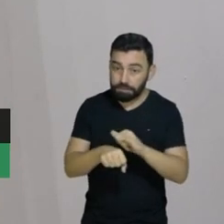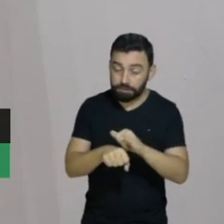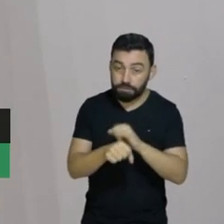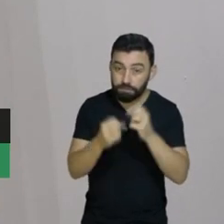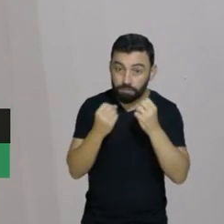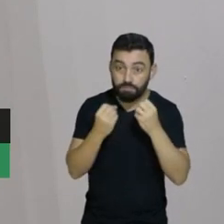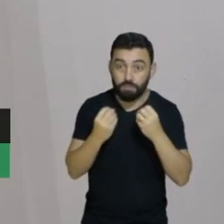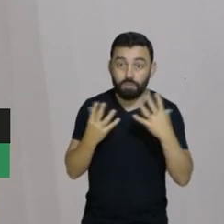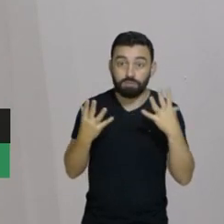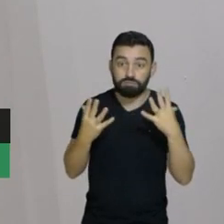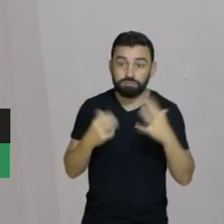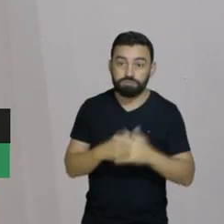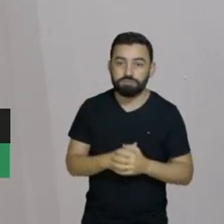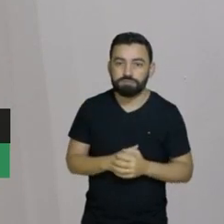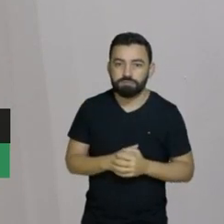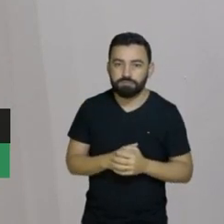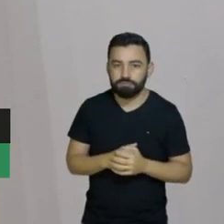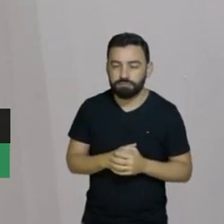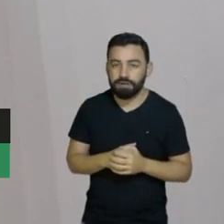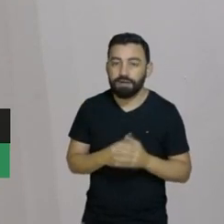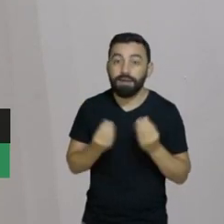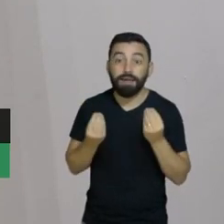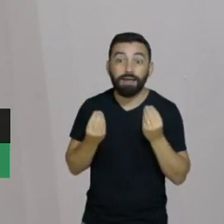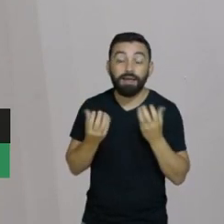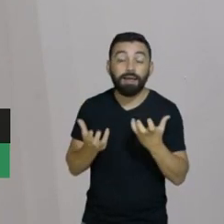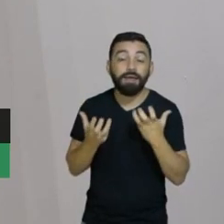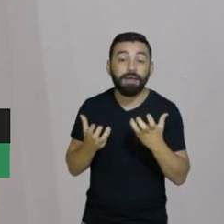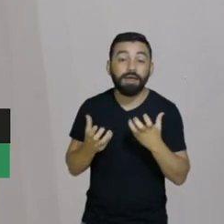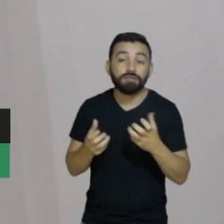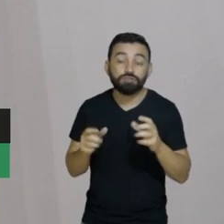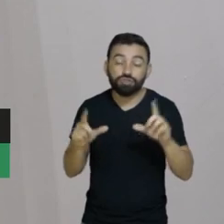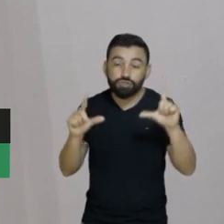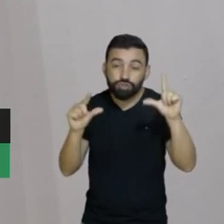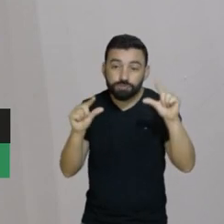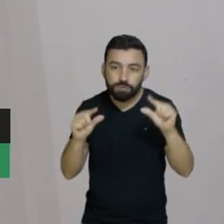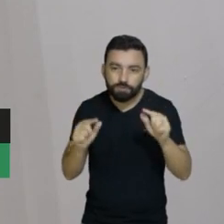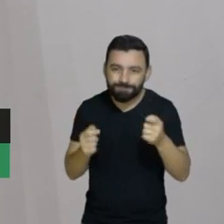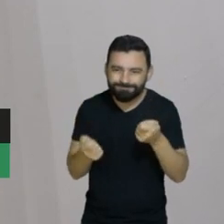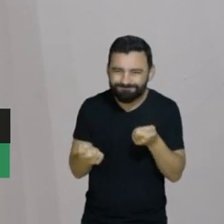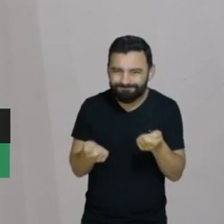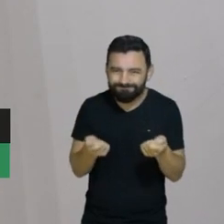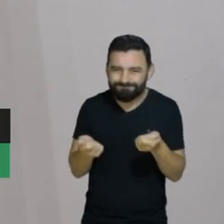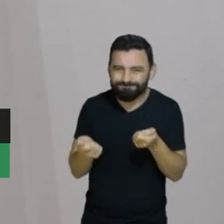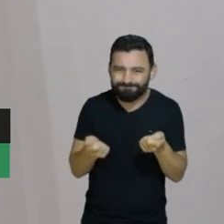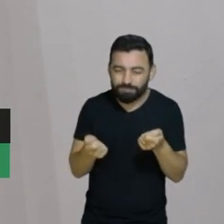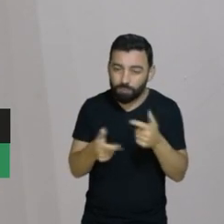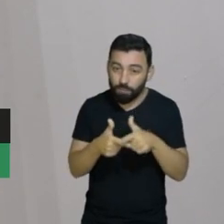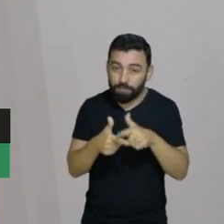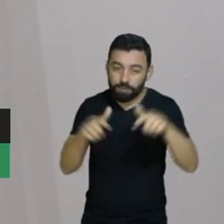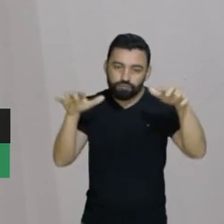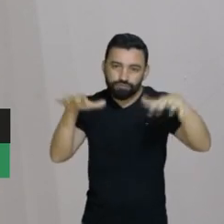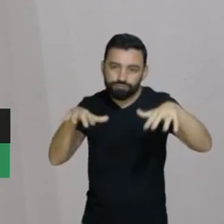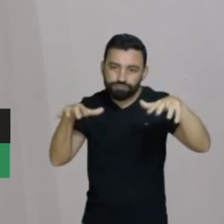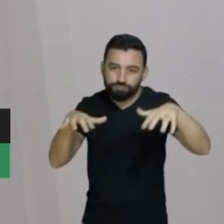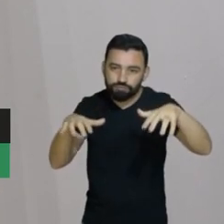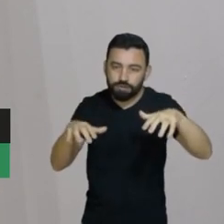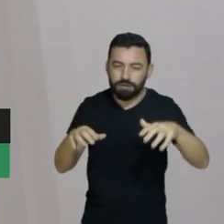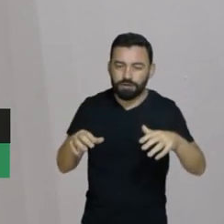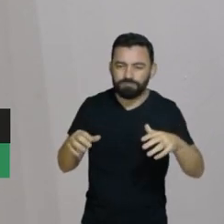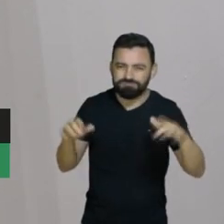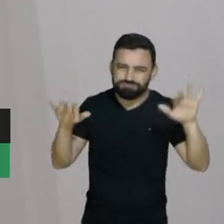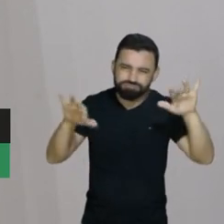Lunelli, para a mitigação dos danos, dos problemas causados pelas chuvas, pelas